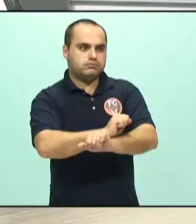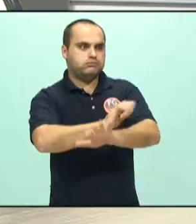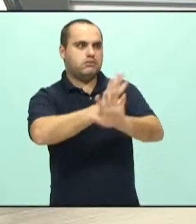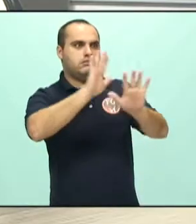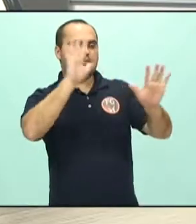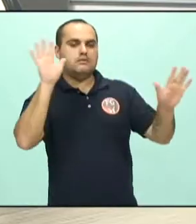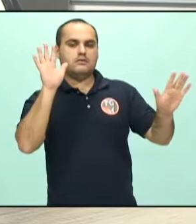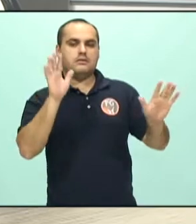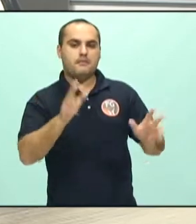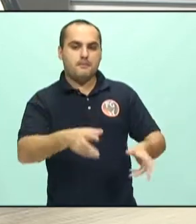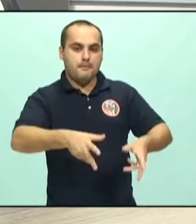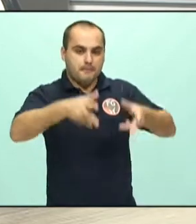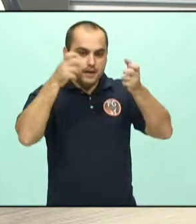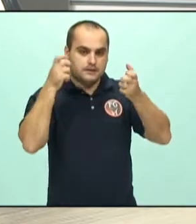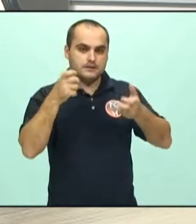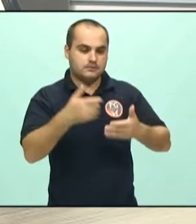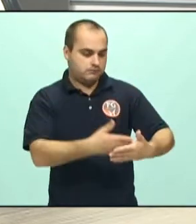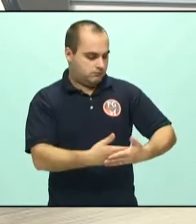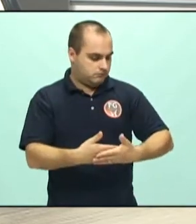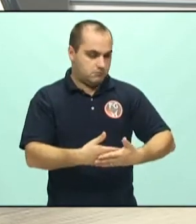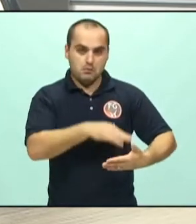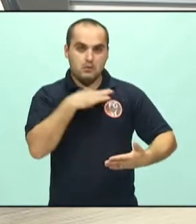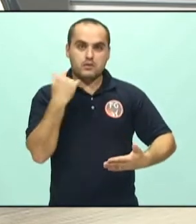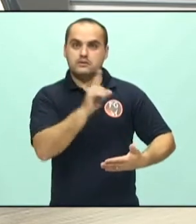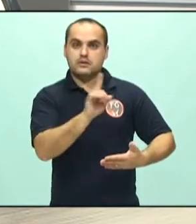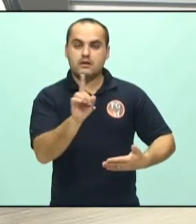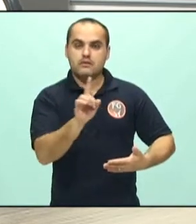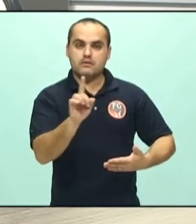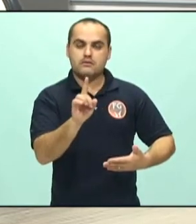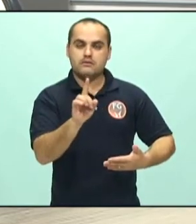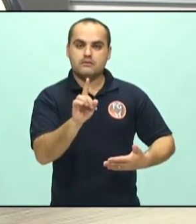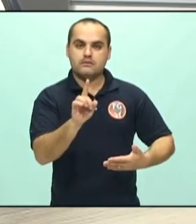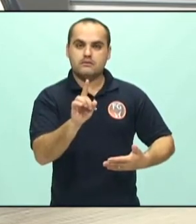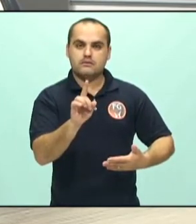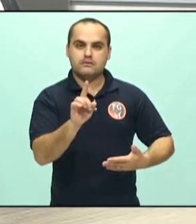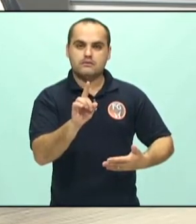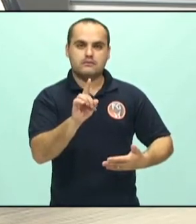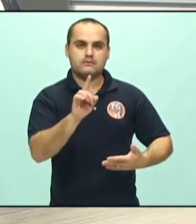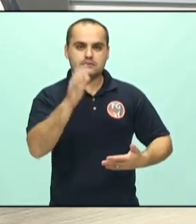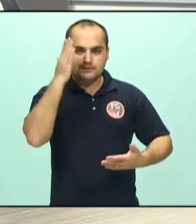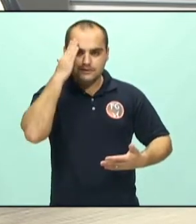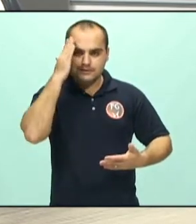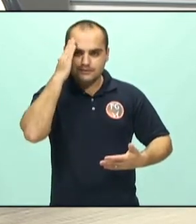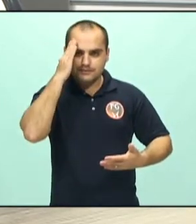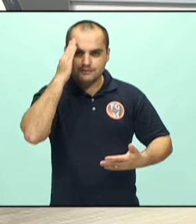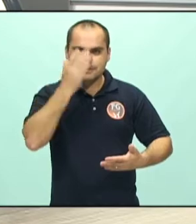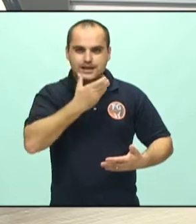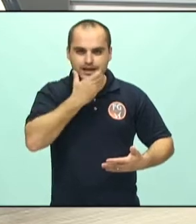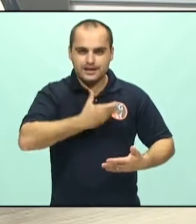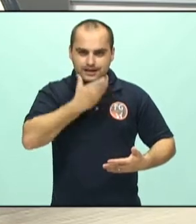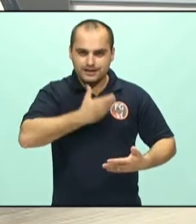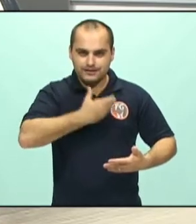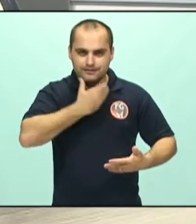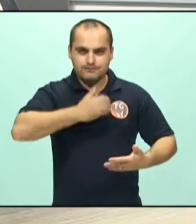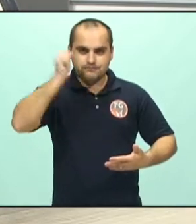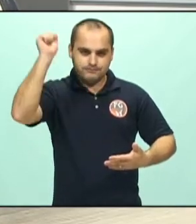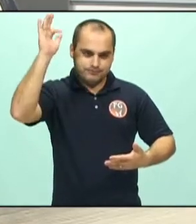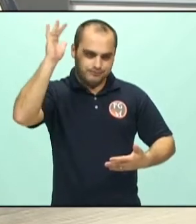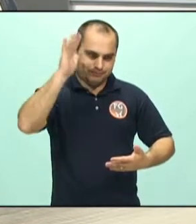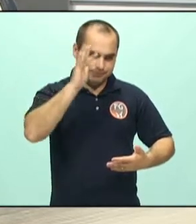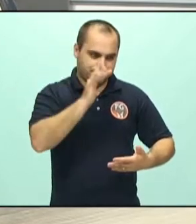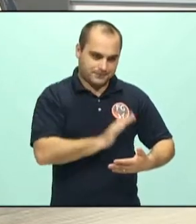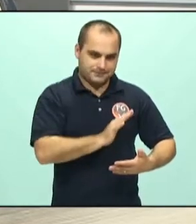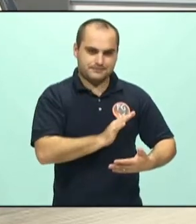então percebe-se que o menino, na verdade, não estava morto. Aí vem a metáfora, o milagre natalino. Lembra que eu falei que era noite de